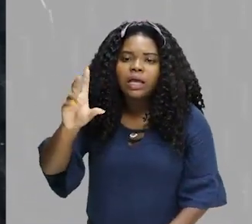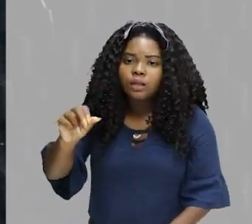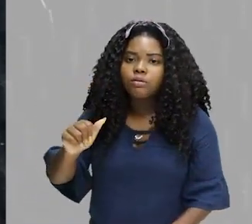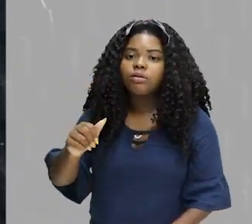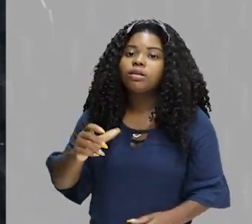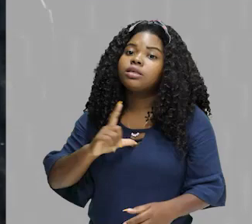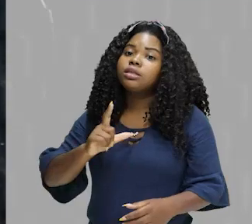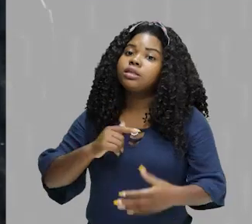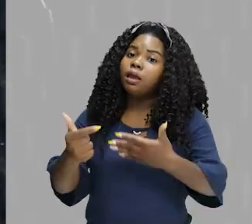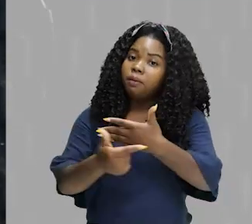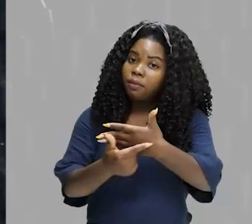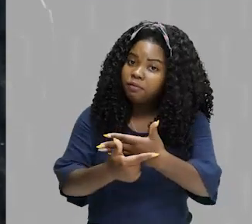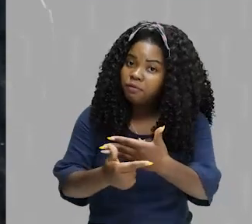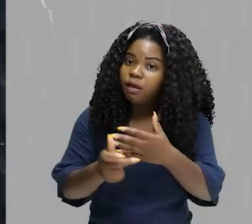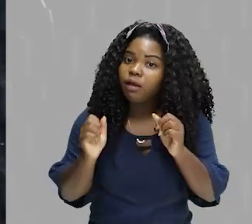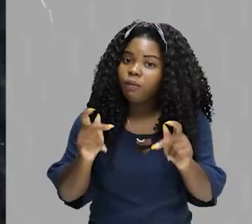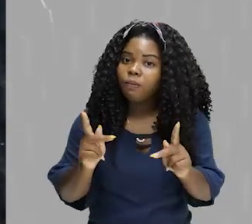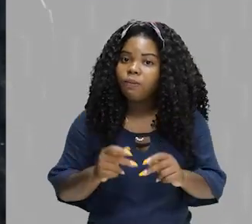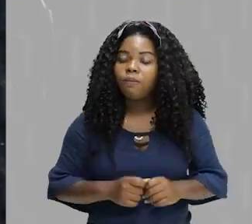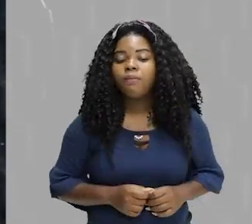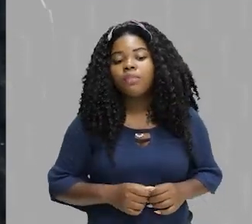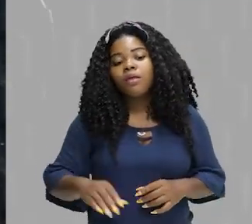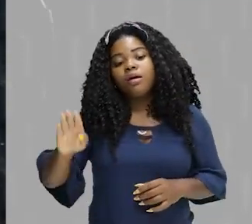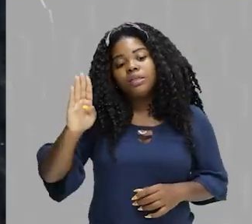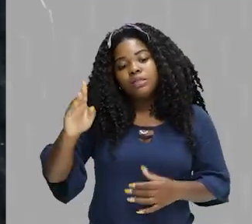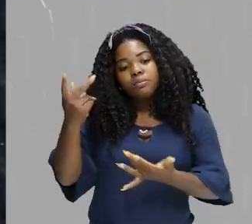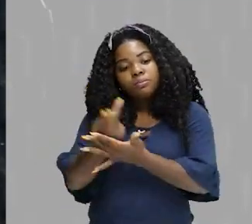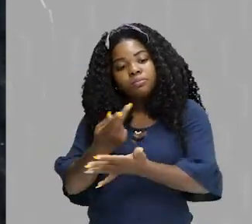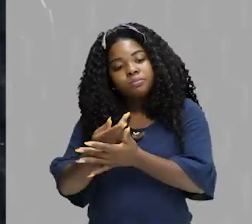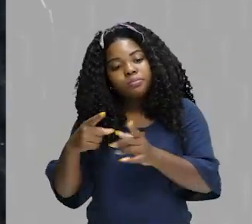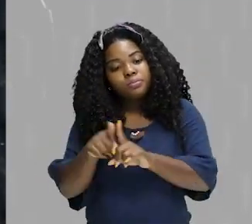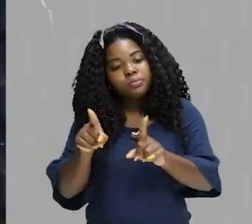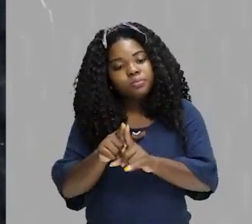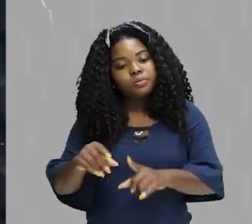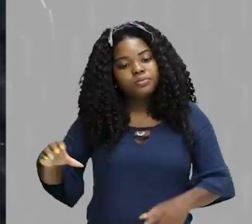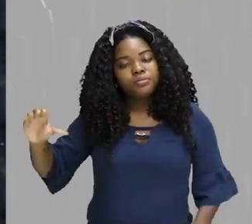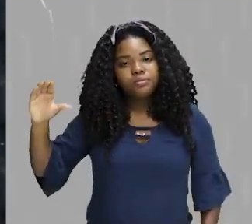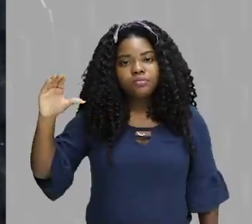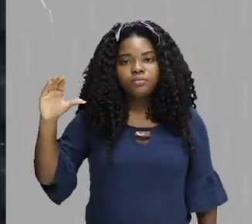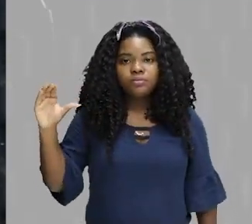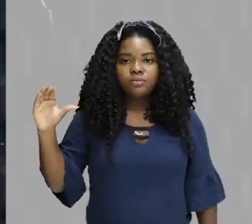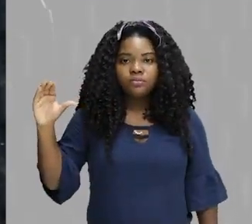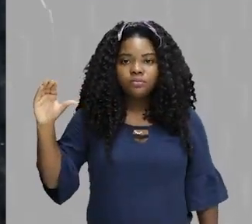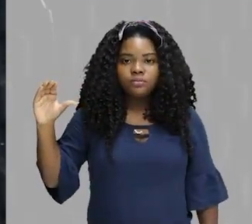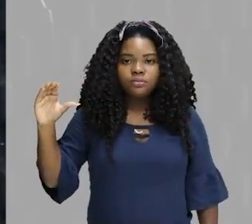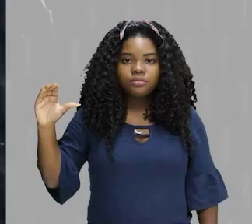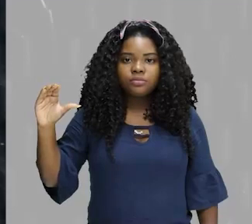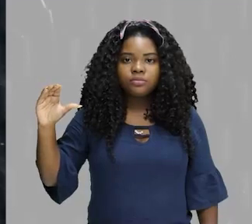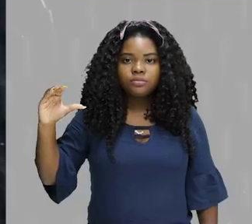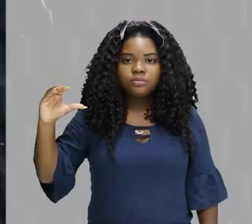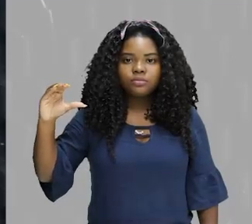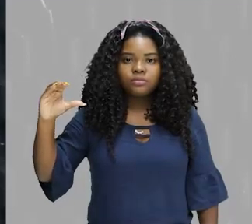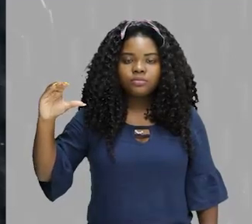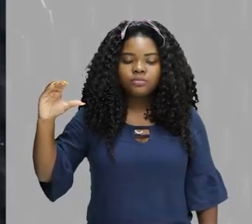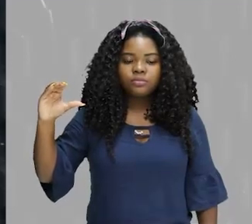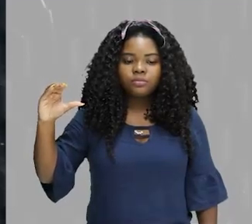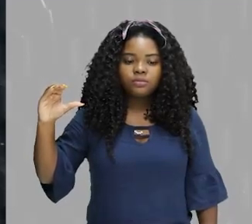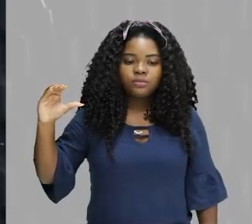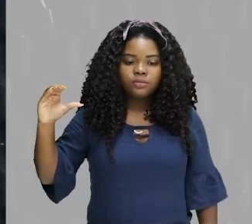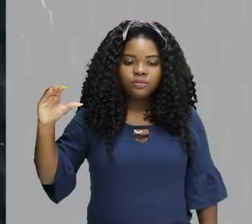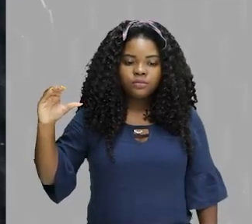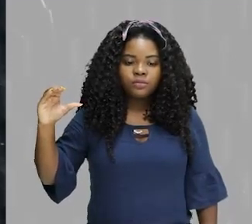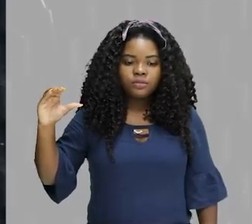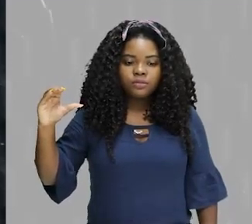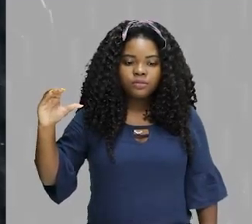função coordenada. Ok? Então, a letra B está errada também. Letra C. Angiospermas. Plantas